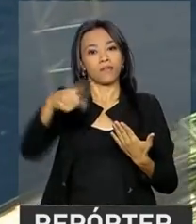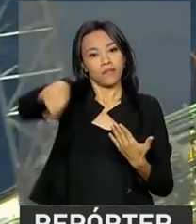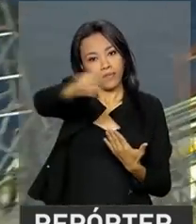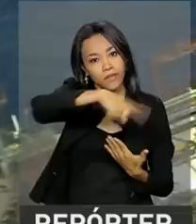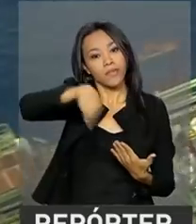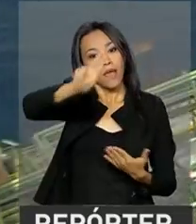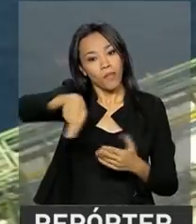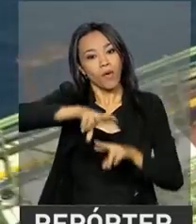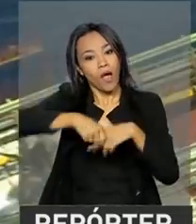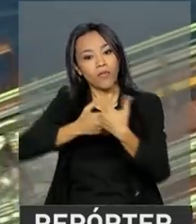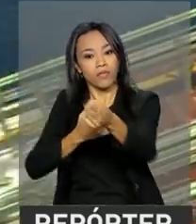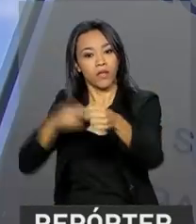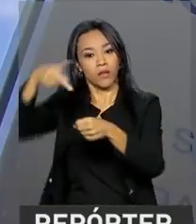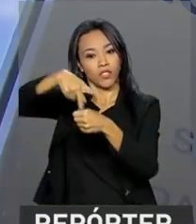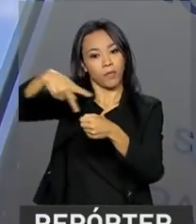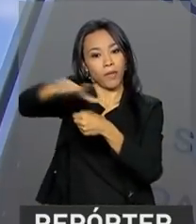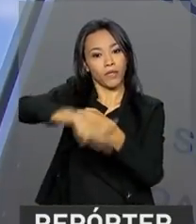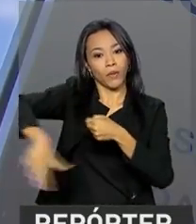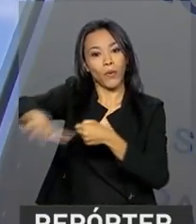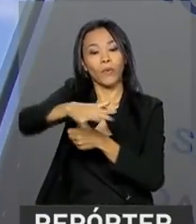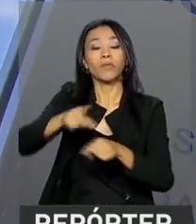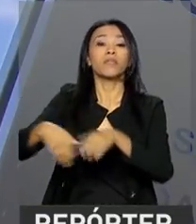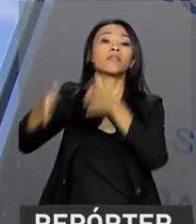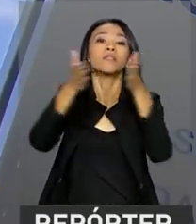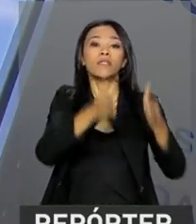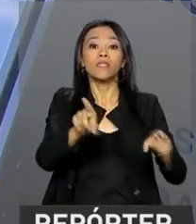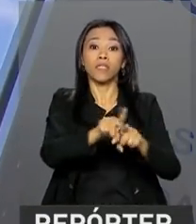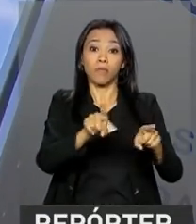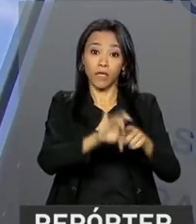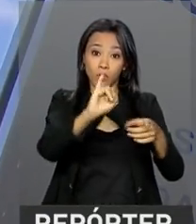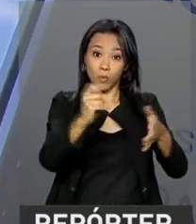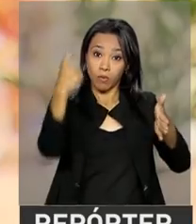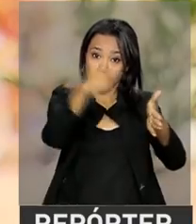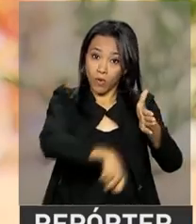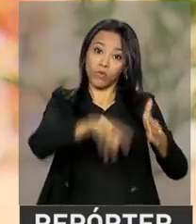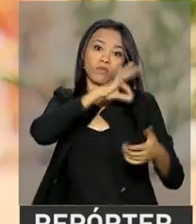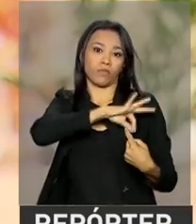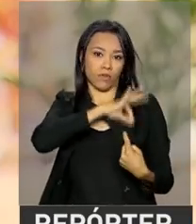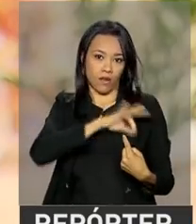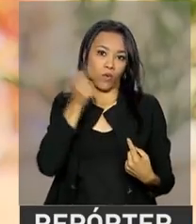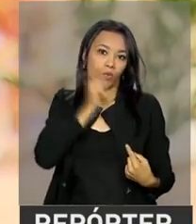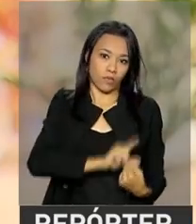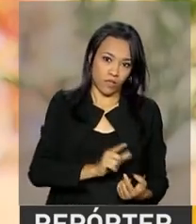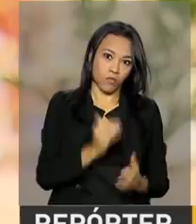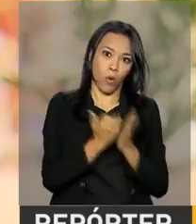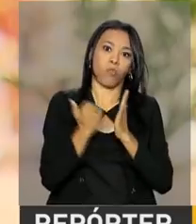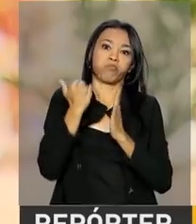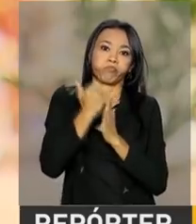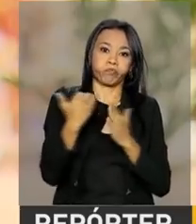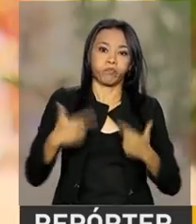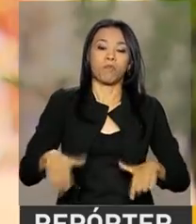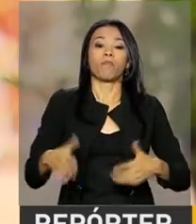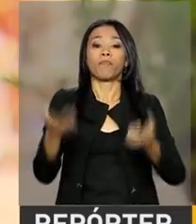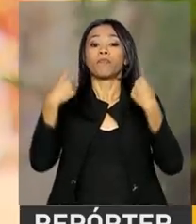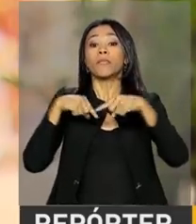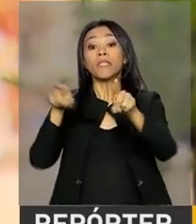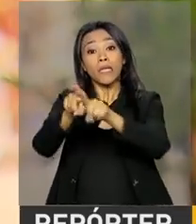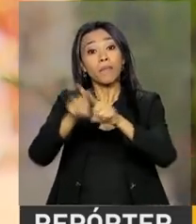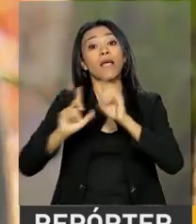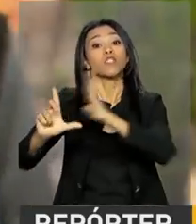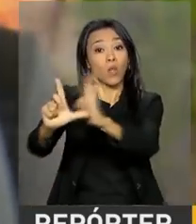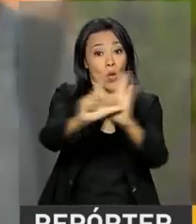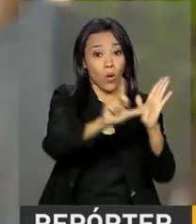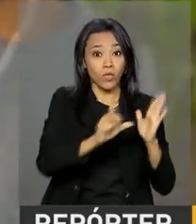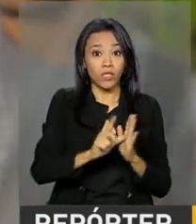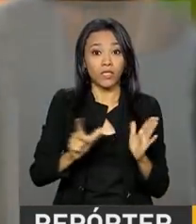receitas com o setor de petróleo e à arrecadação do imposto de renda. Os lojistas também vêm apostando no aumento